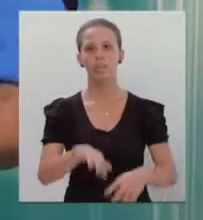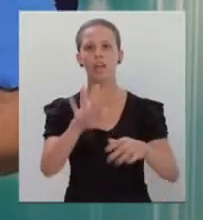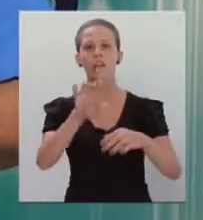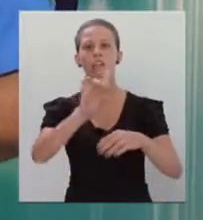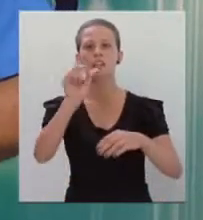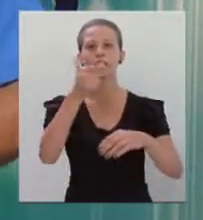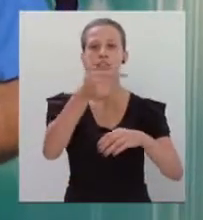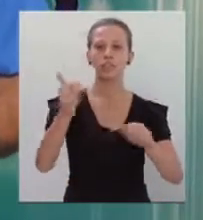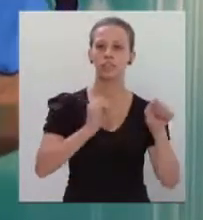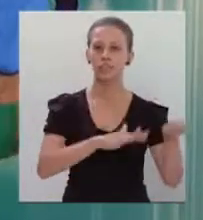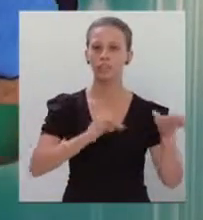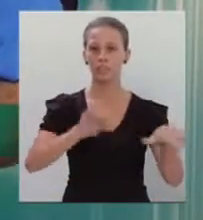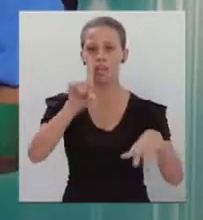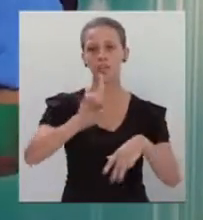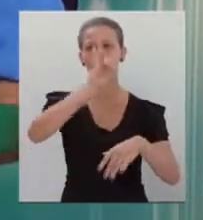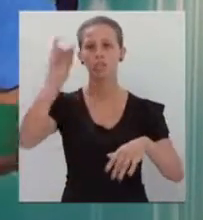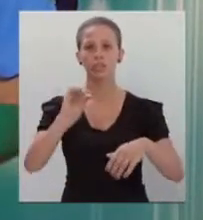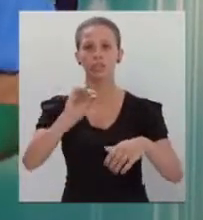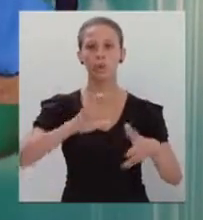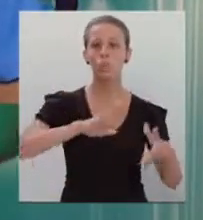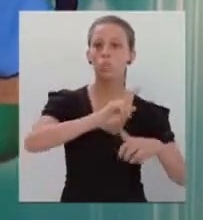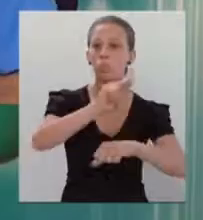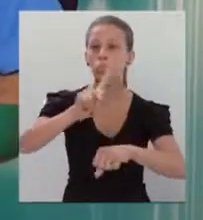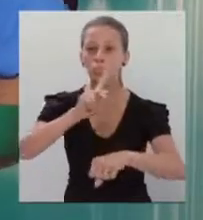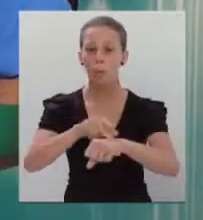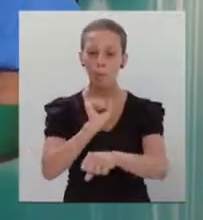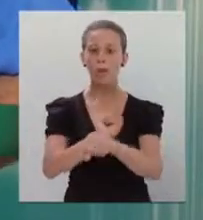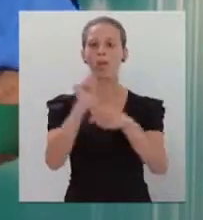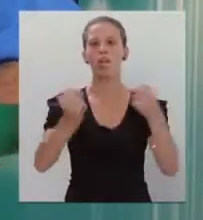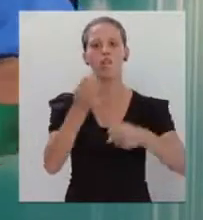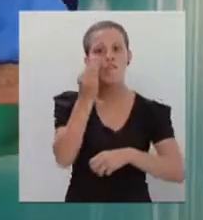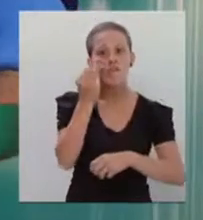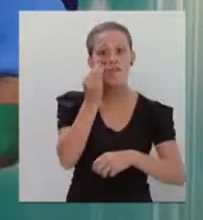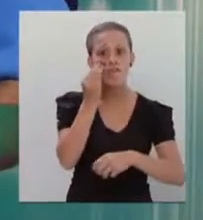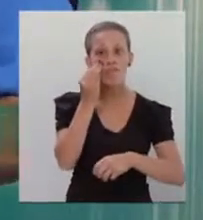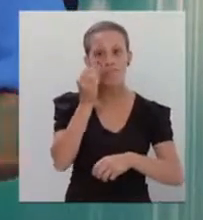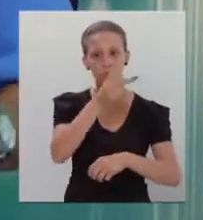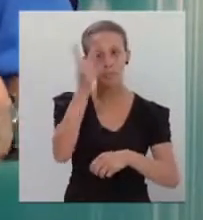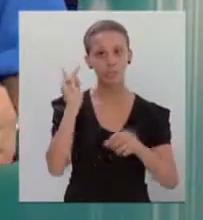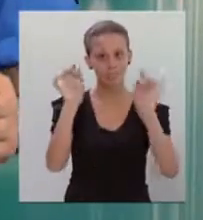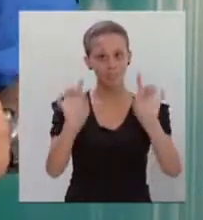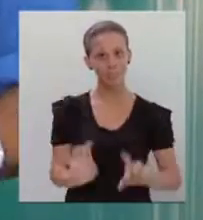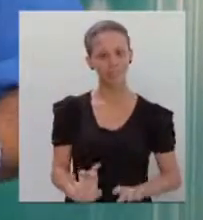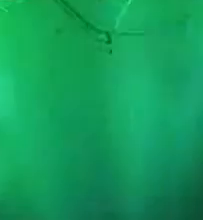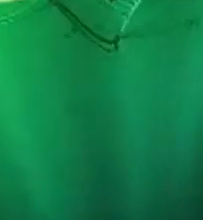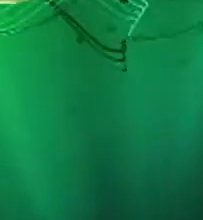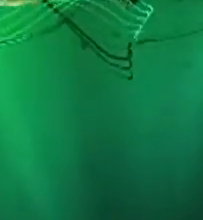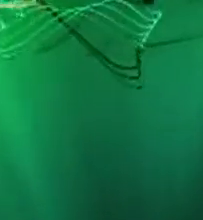Dia 22 de setembro foi o Dia Mundial Sem Carro. Veja como nossos ciclistas comemoraram esta data.